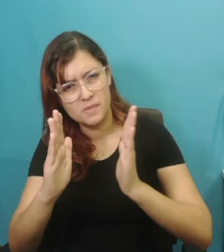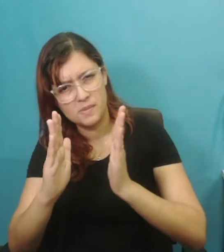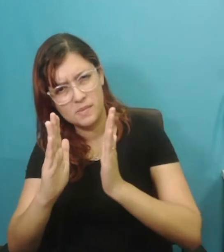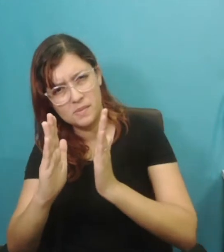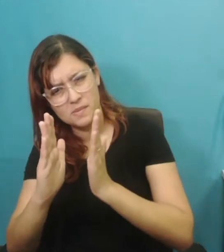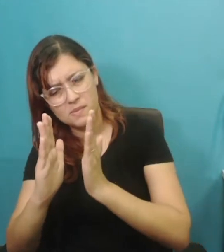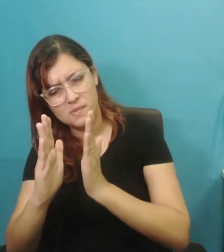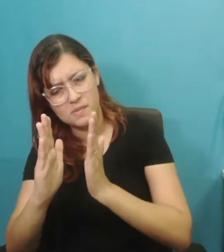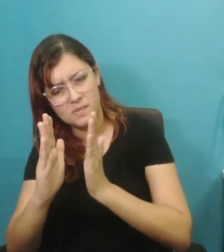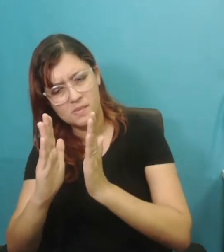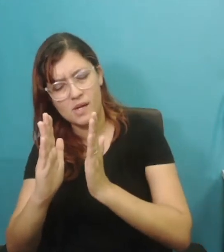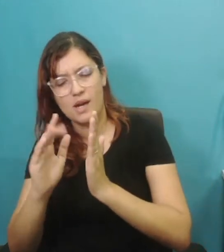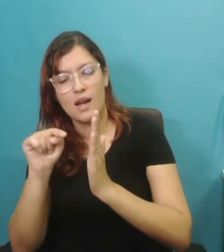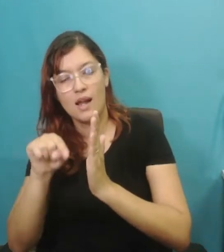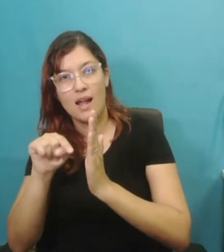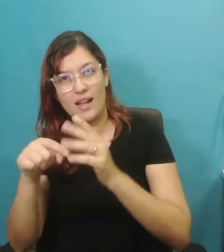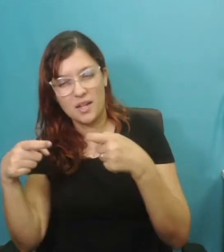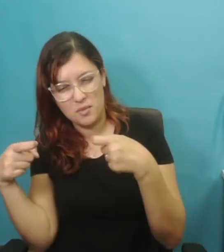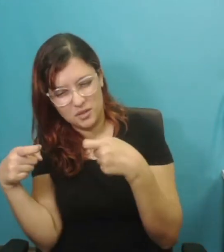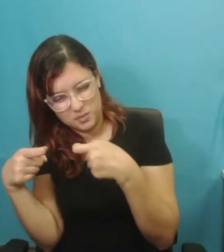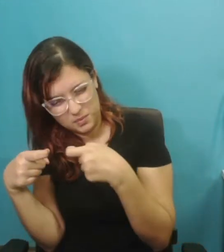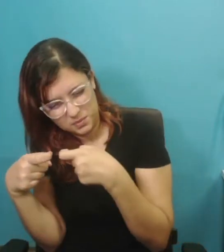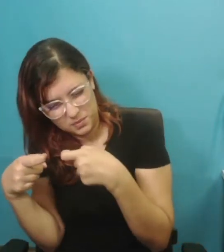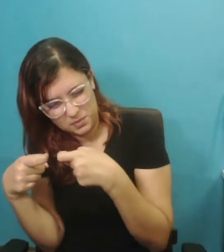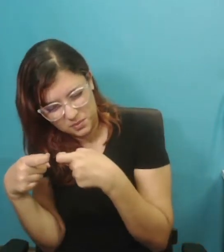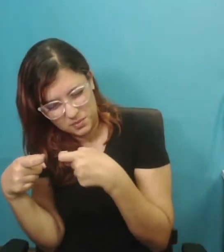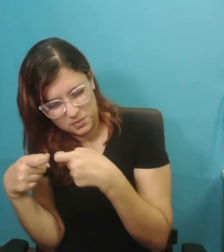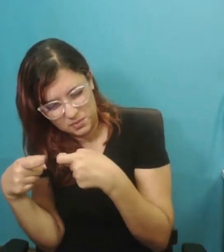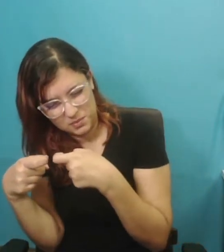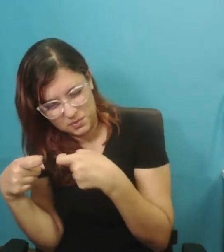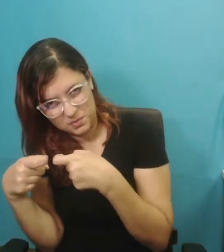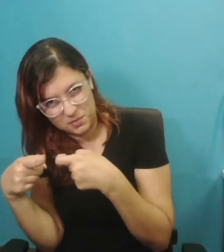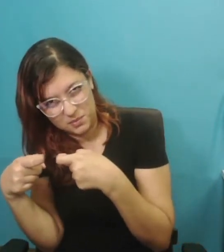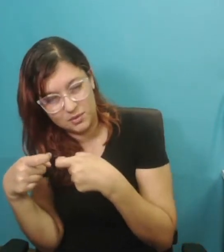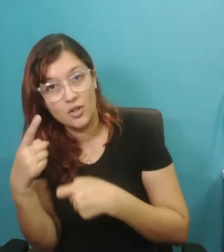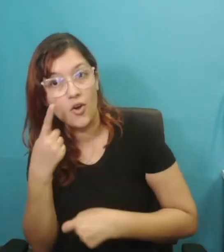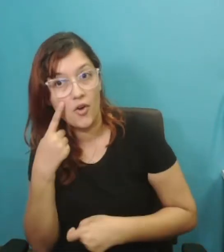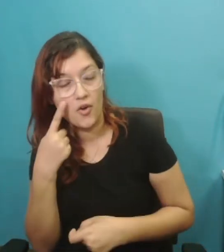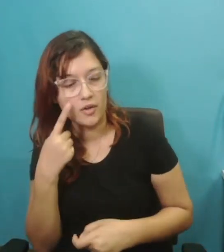Vamos ver aqui no desenho. Eu estou comprimindo a mola.